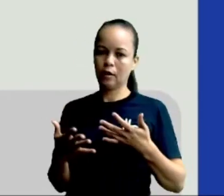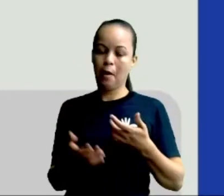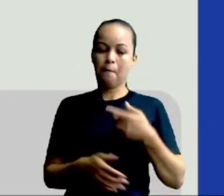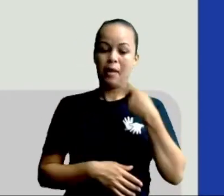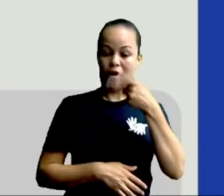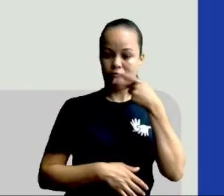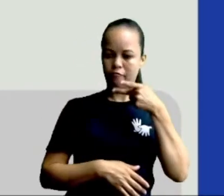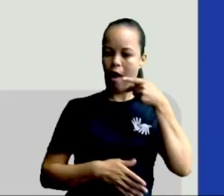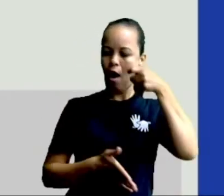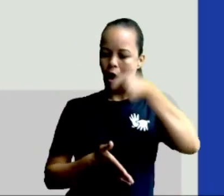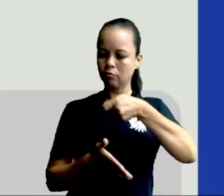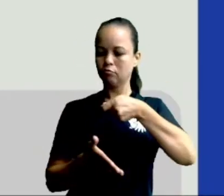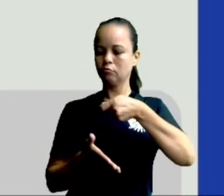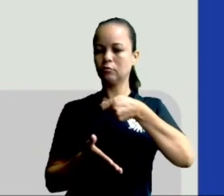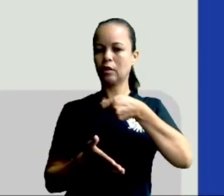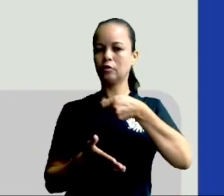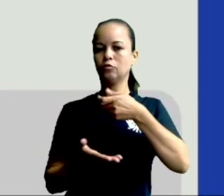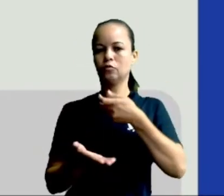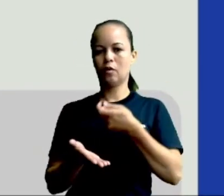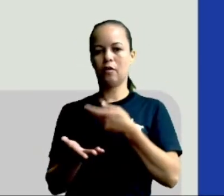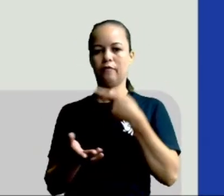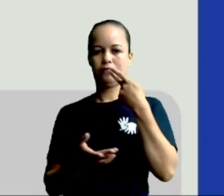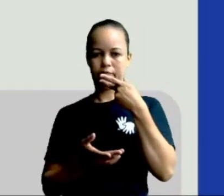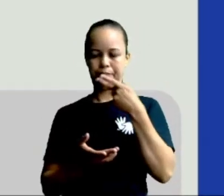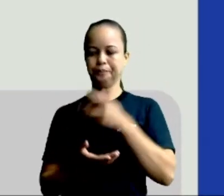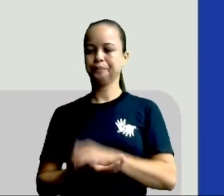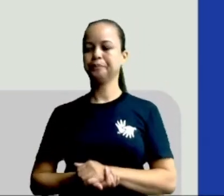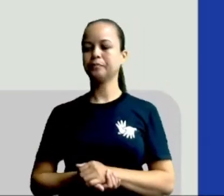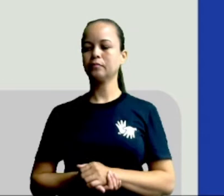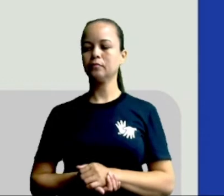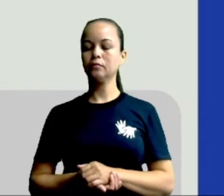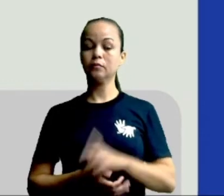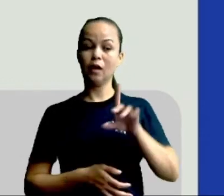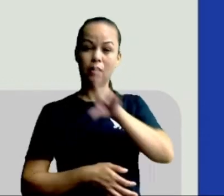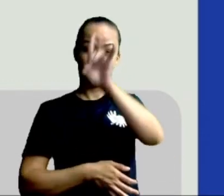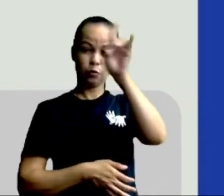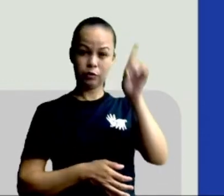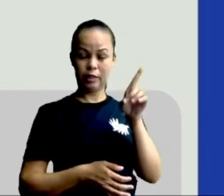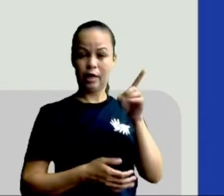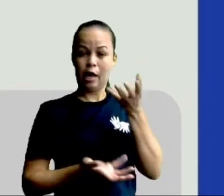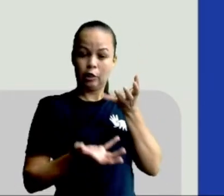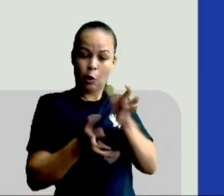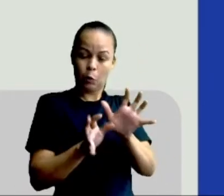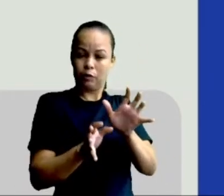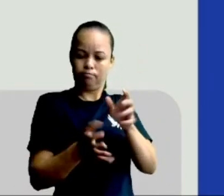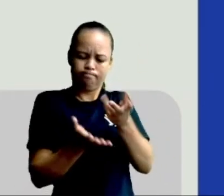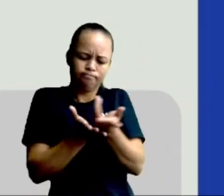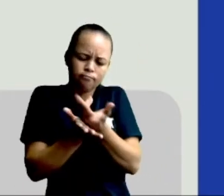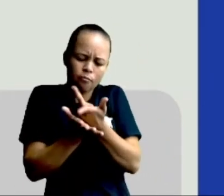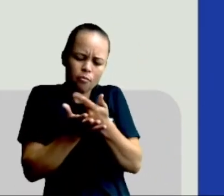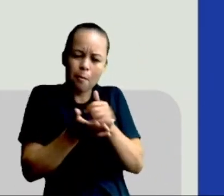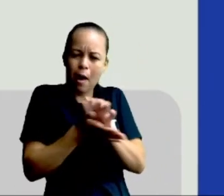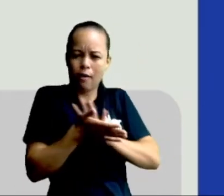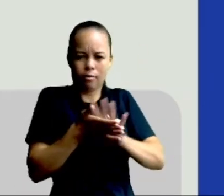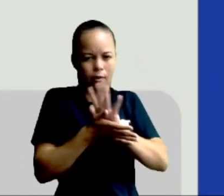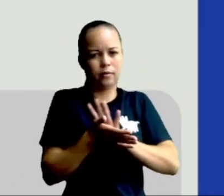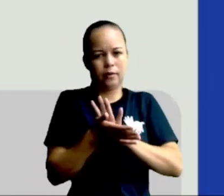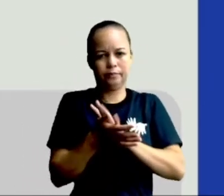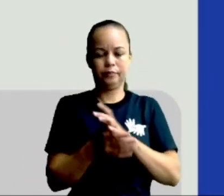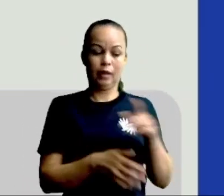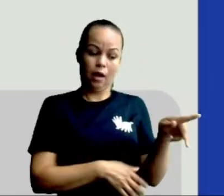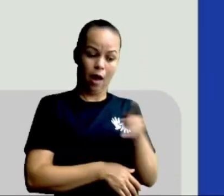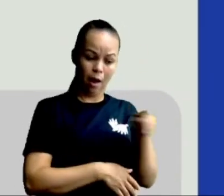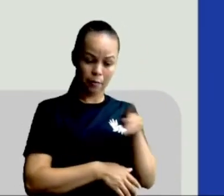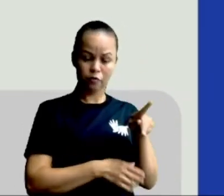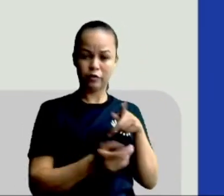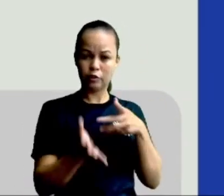tom e pela dureza de sua voz. Naquele dia, não quis desenhar mais nada, nem colorir. A